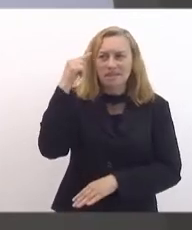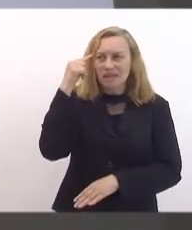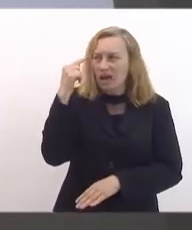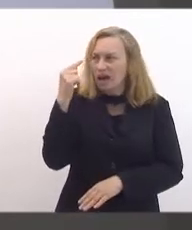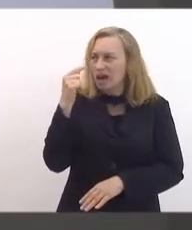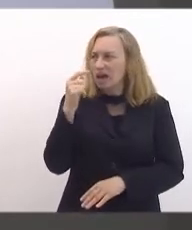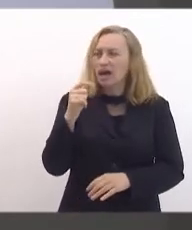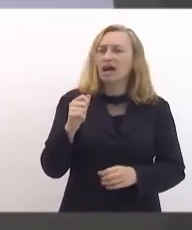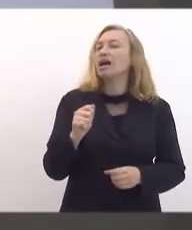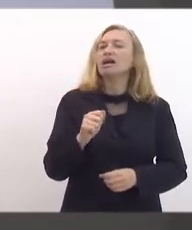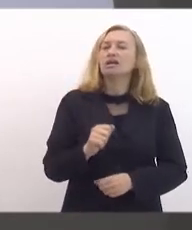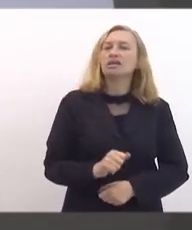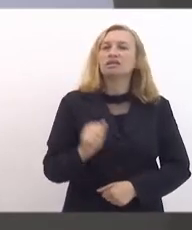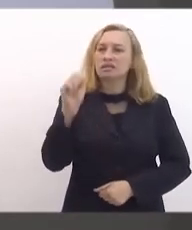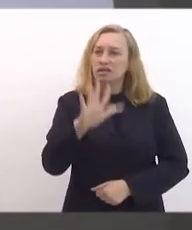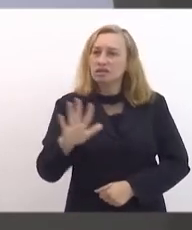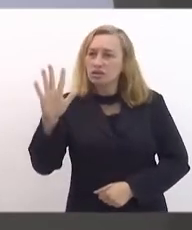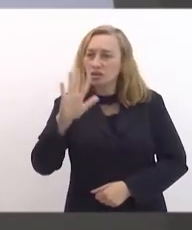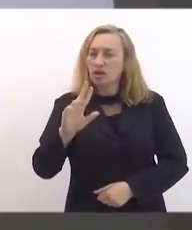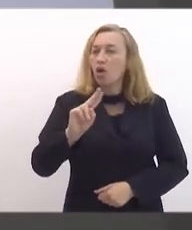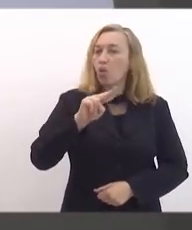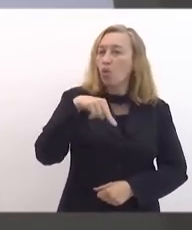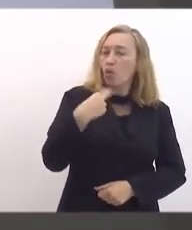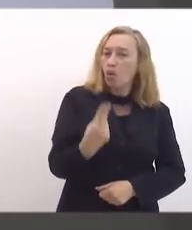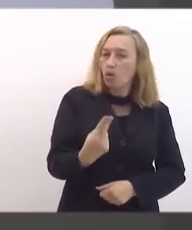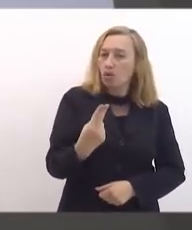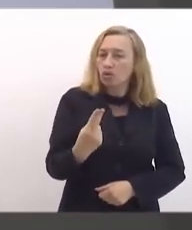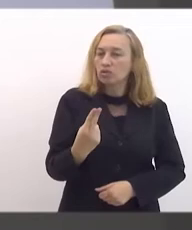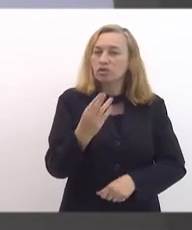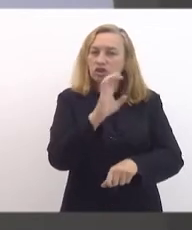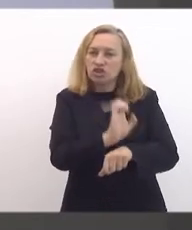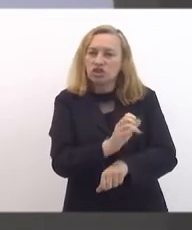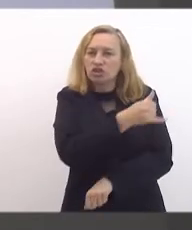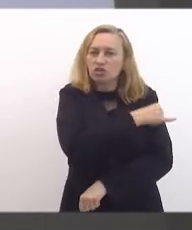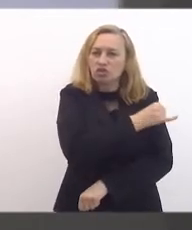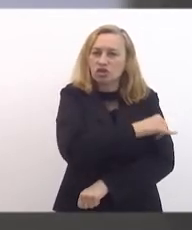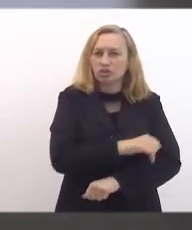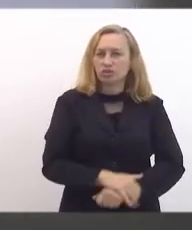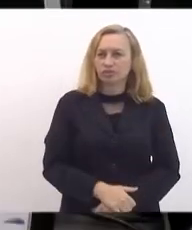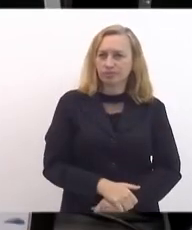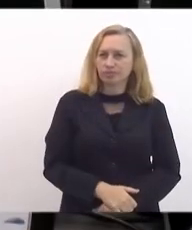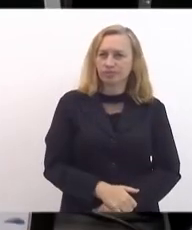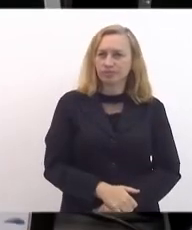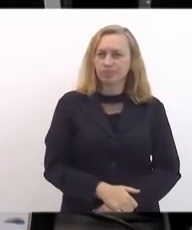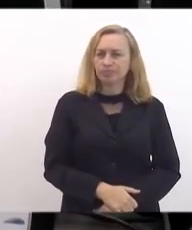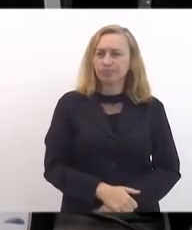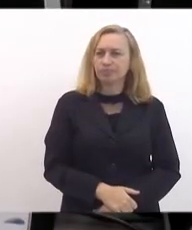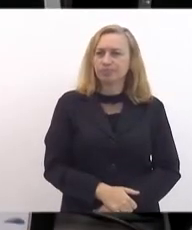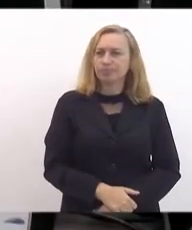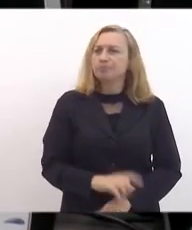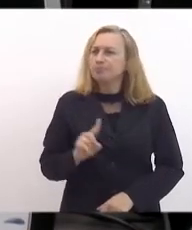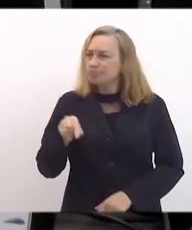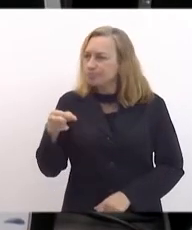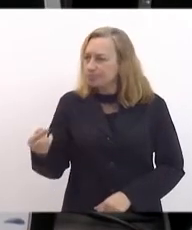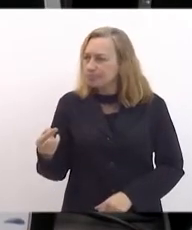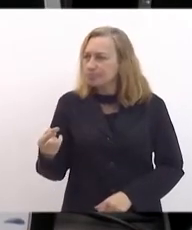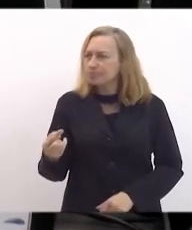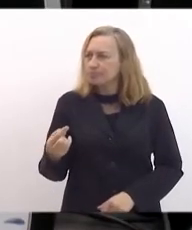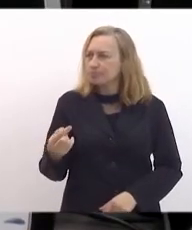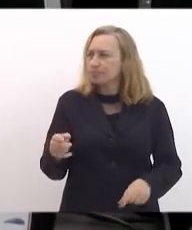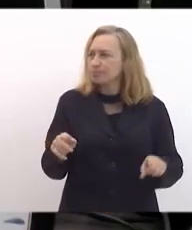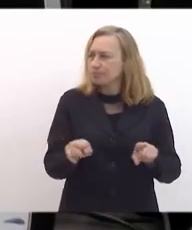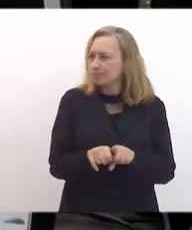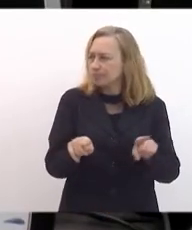se não for a nível Nacional a nível do nosso Estado do Rio de Janeiro a outra outra